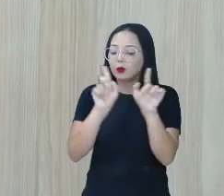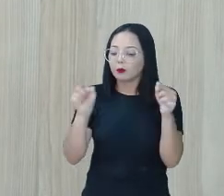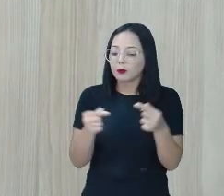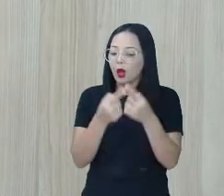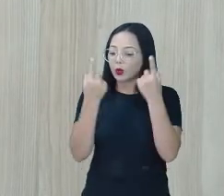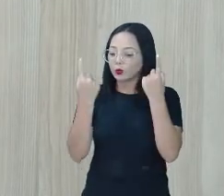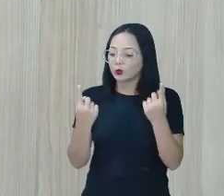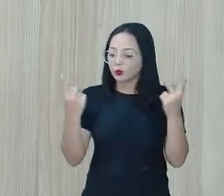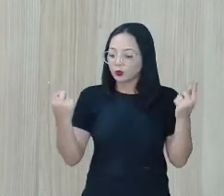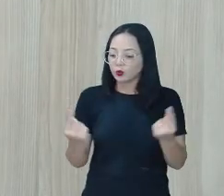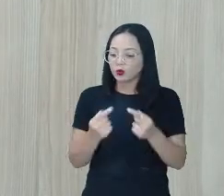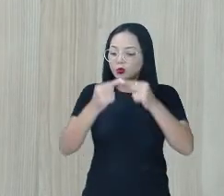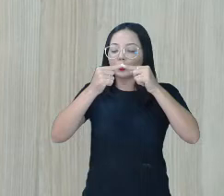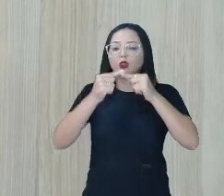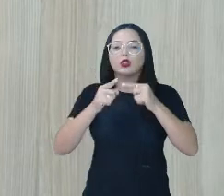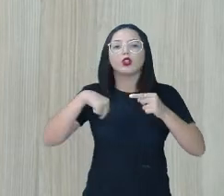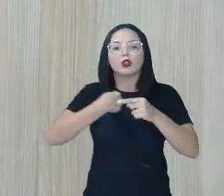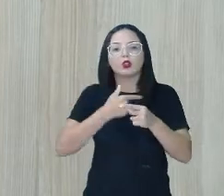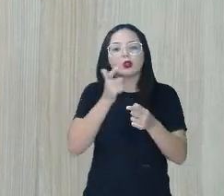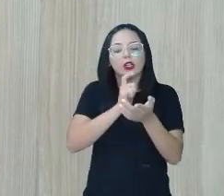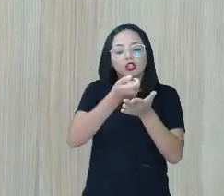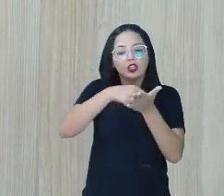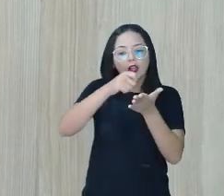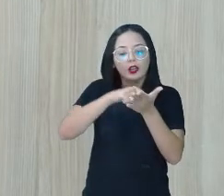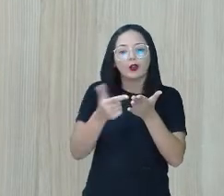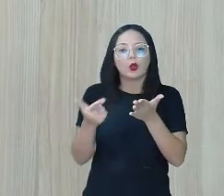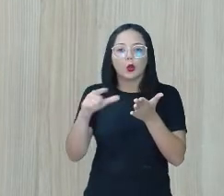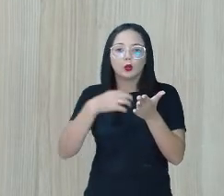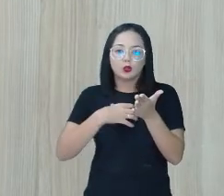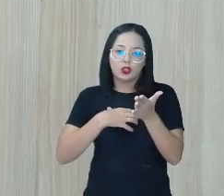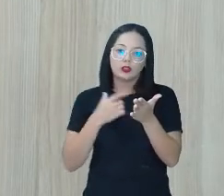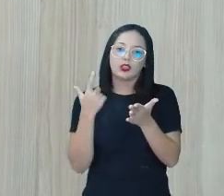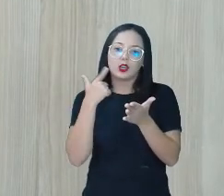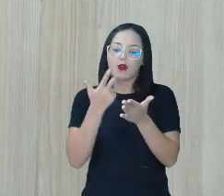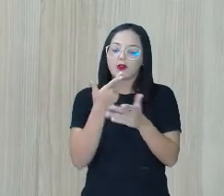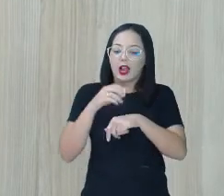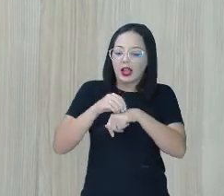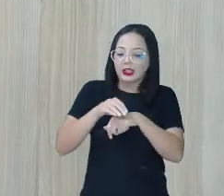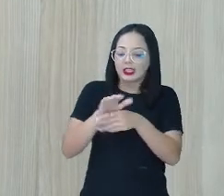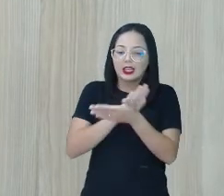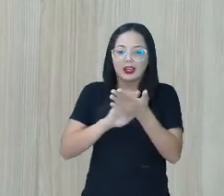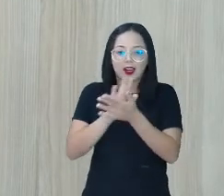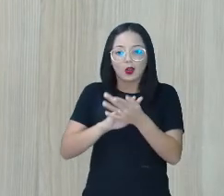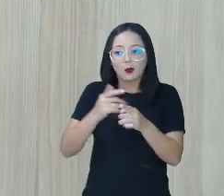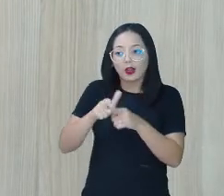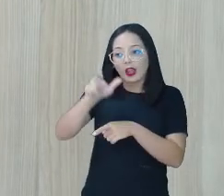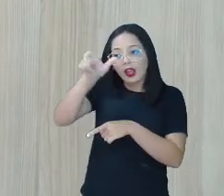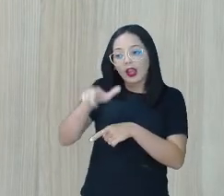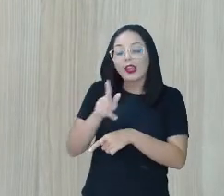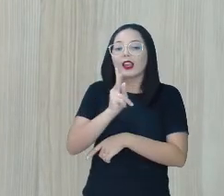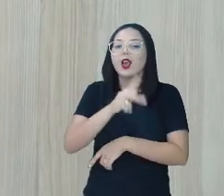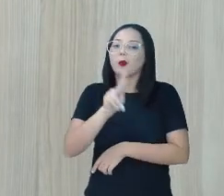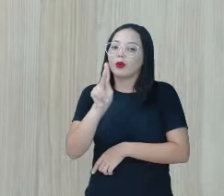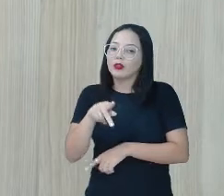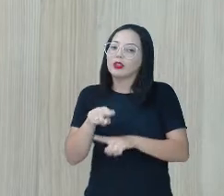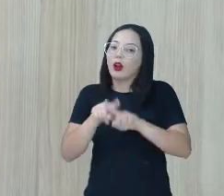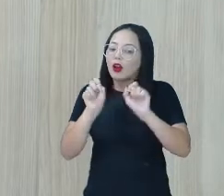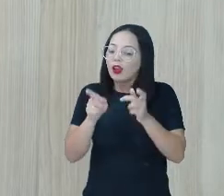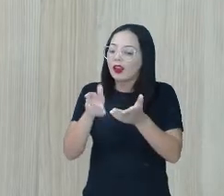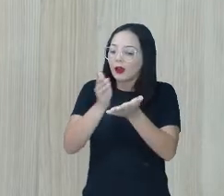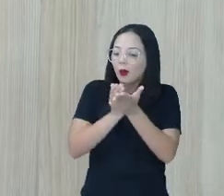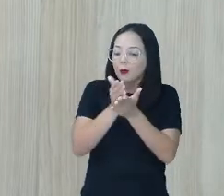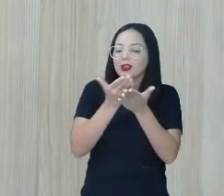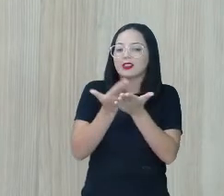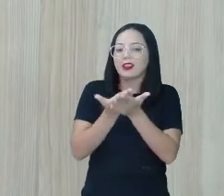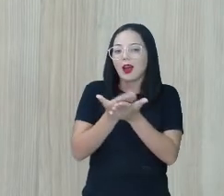dois ao mesmo tempo, dá para a gente escrever de outro jeito. Eu não vou dar o spoiler não, porque ele é que é o professor do spoiler, tá certo? Vou deixar ele começar a